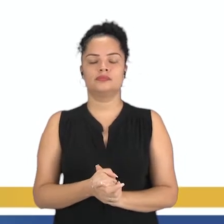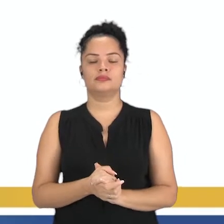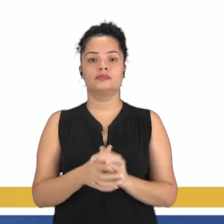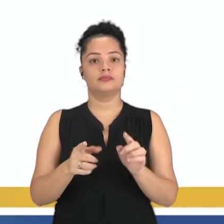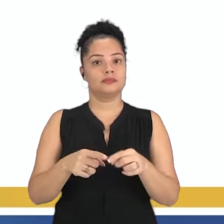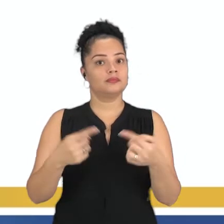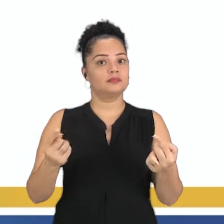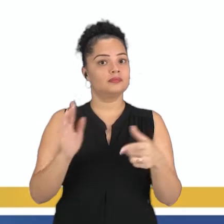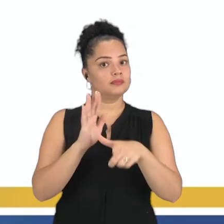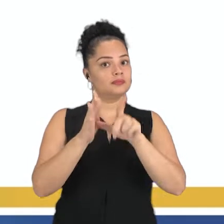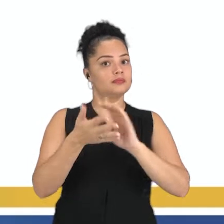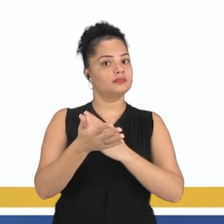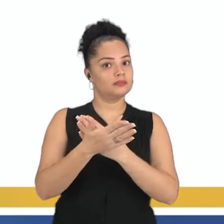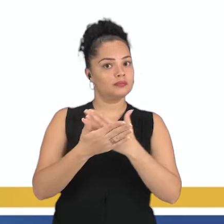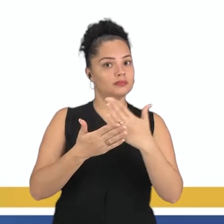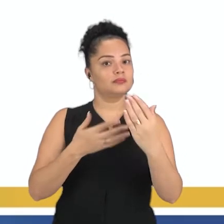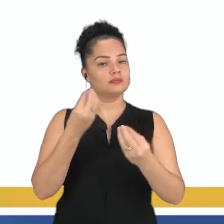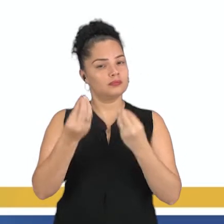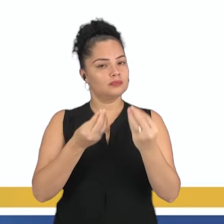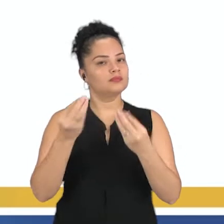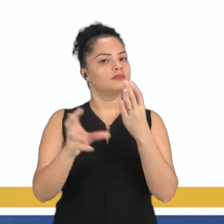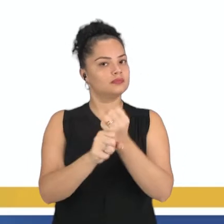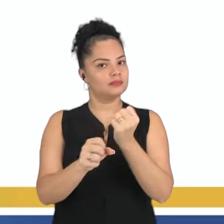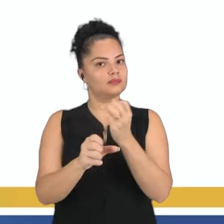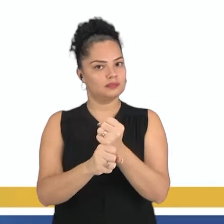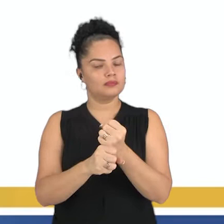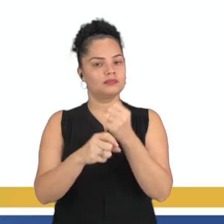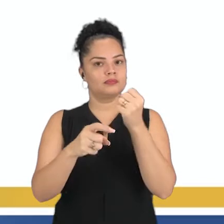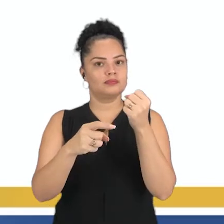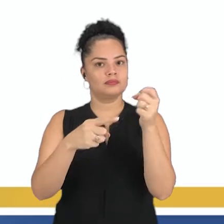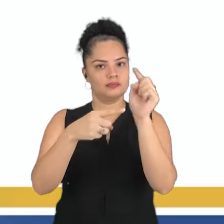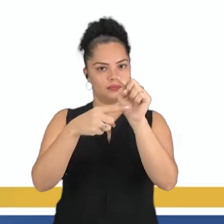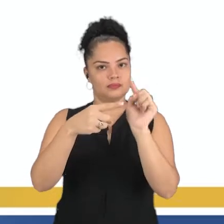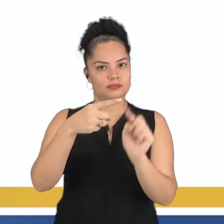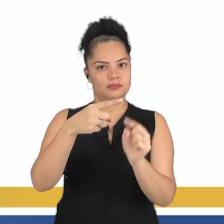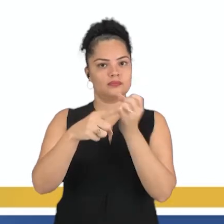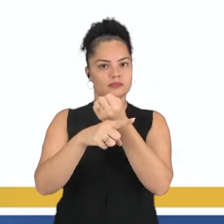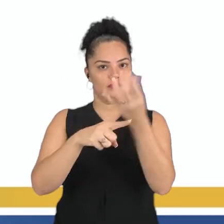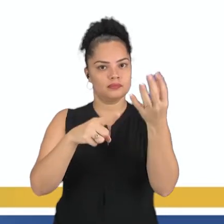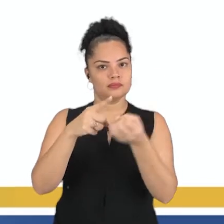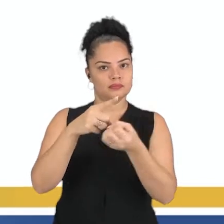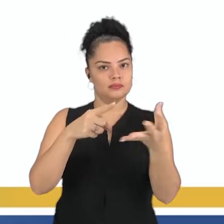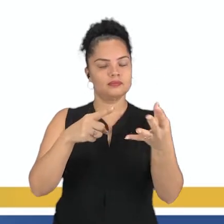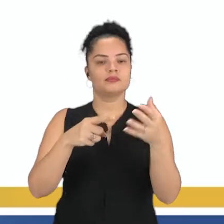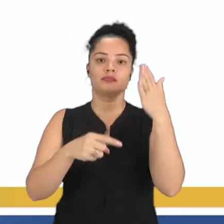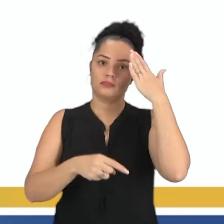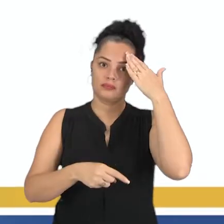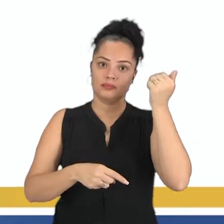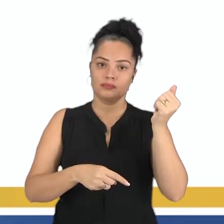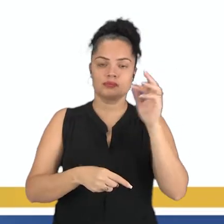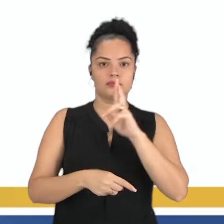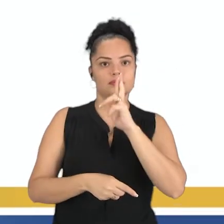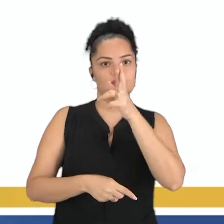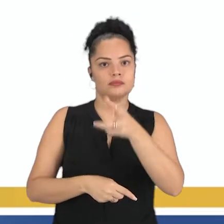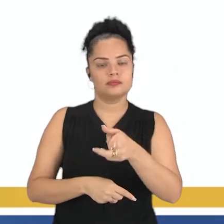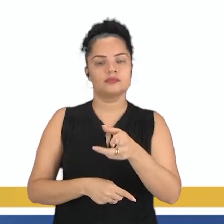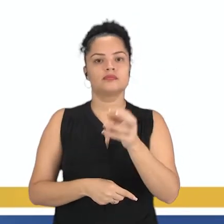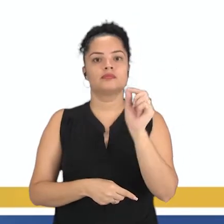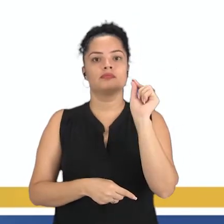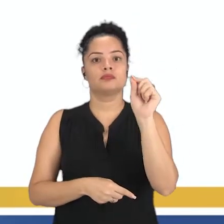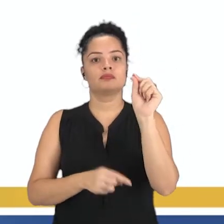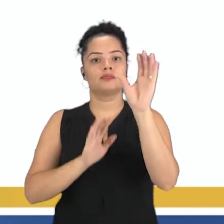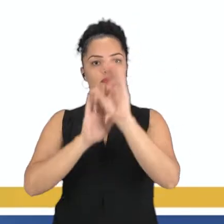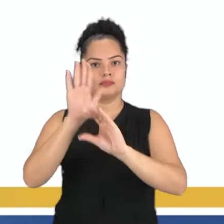Mas antes de a gente poder definir como a gente faz para dividir fração, eu quero definir com você um conceito muito importante